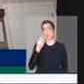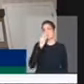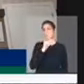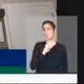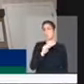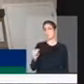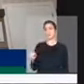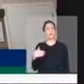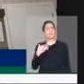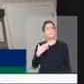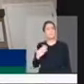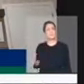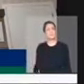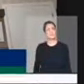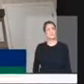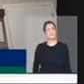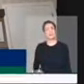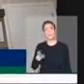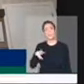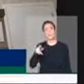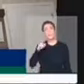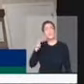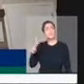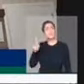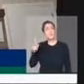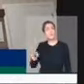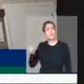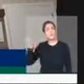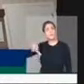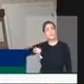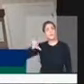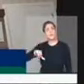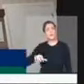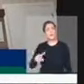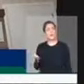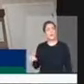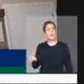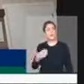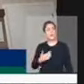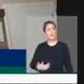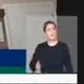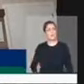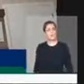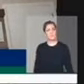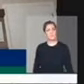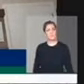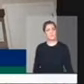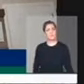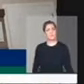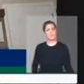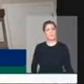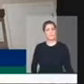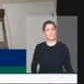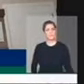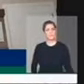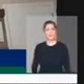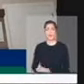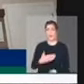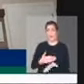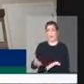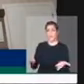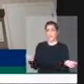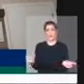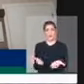porque nunca vimos o governo tão incompetente como esse é o governo agora começa a falar e criar uma renda